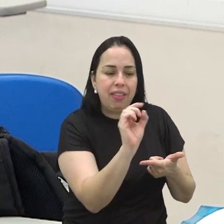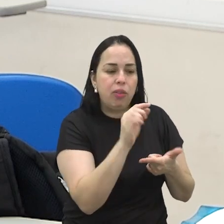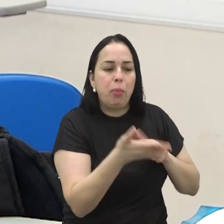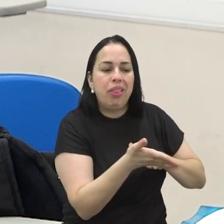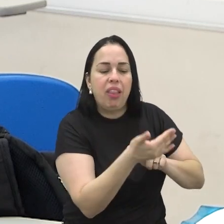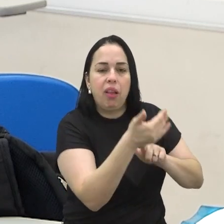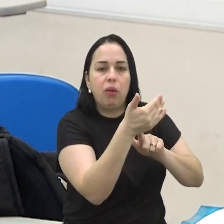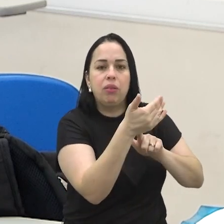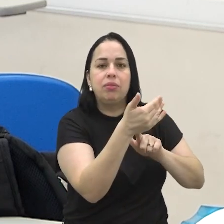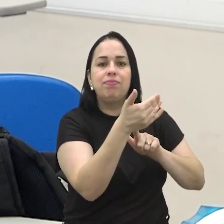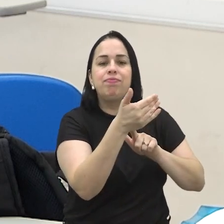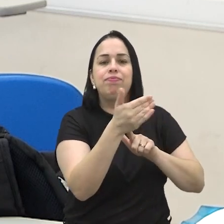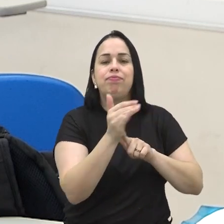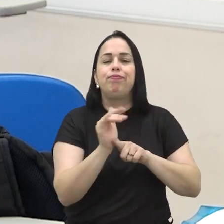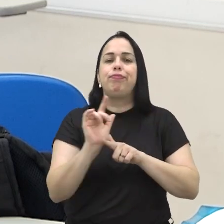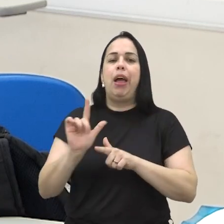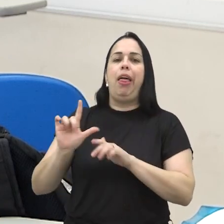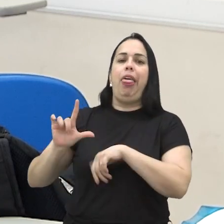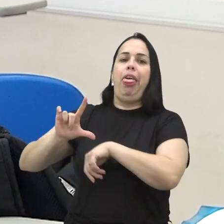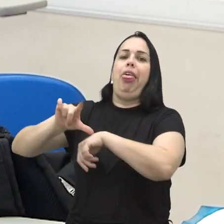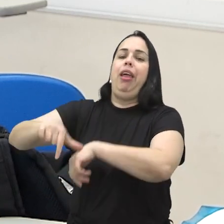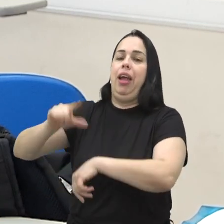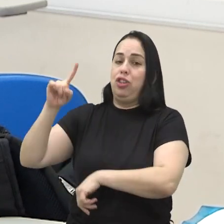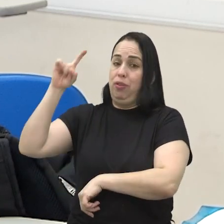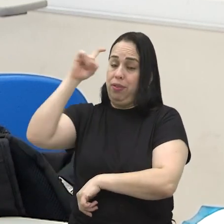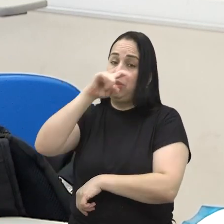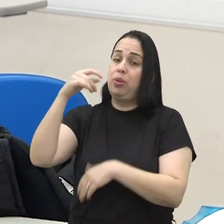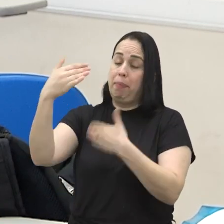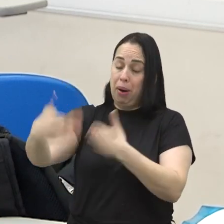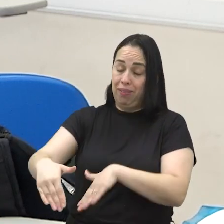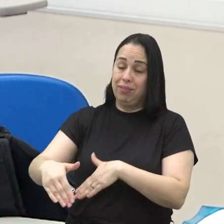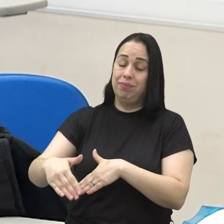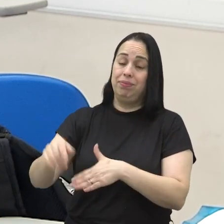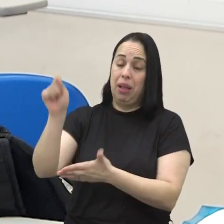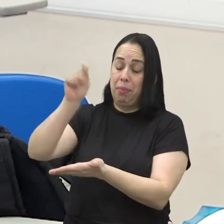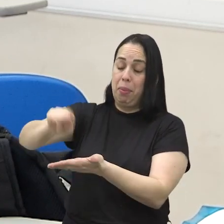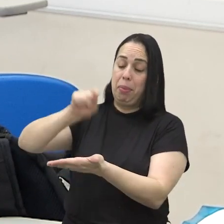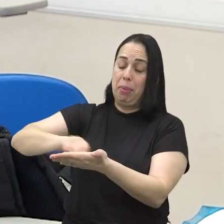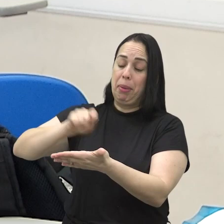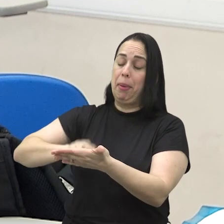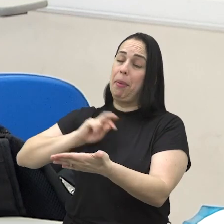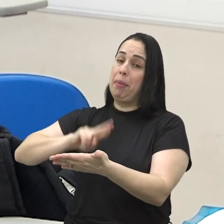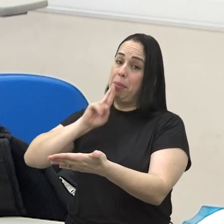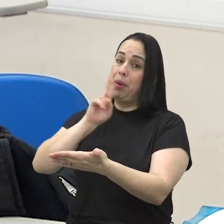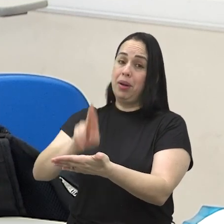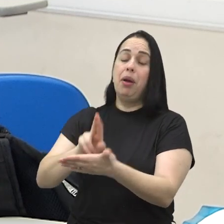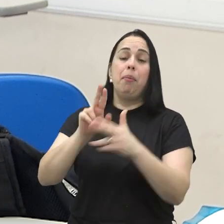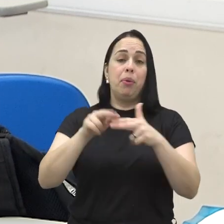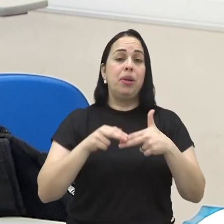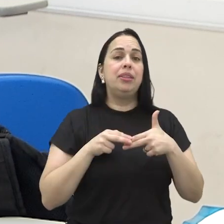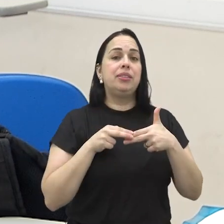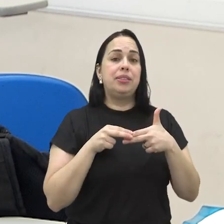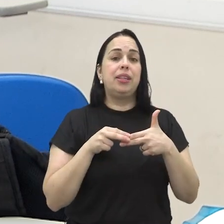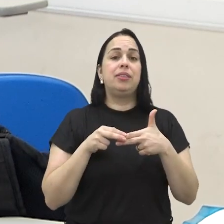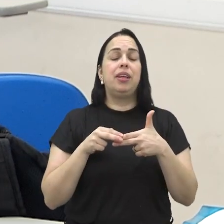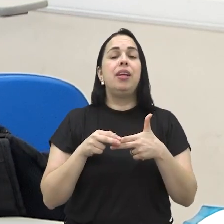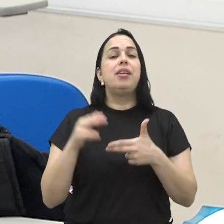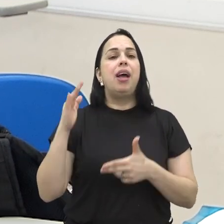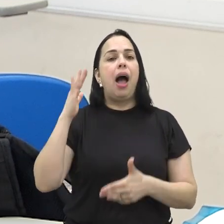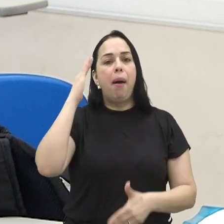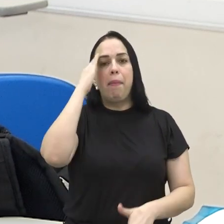aprendendo também sobre isso, você também tem dificuldade nos concursos. Então, o caminho é por aí, a gente